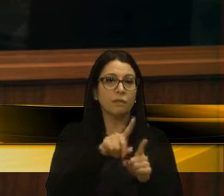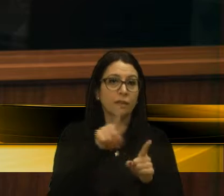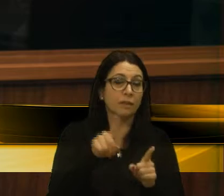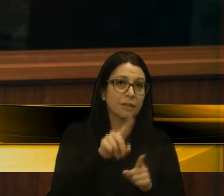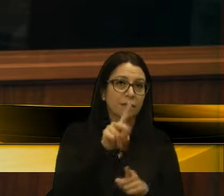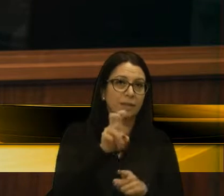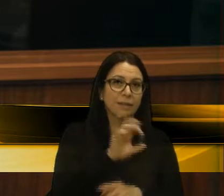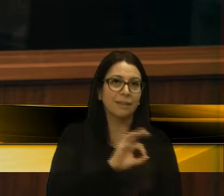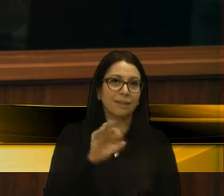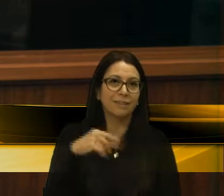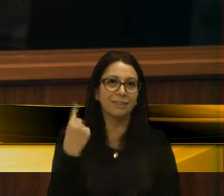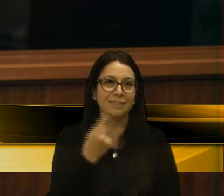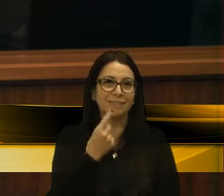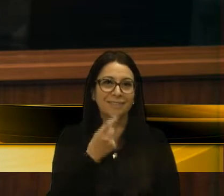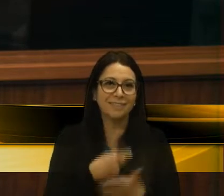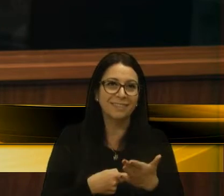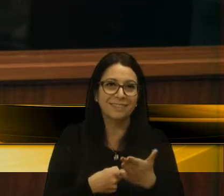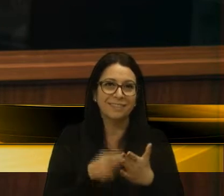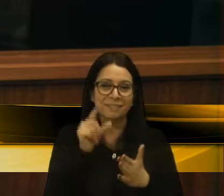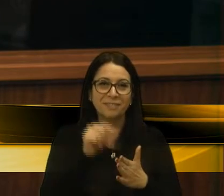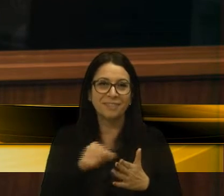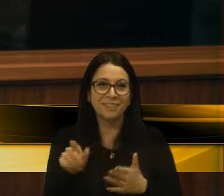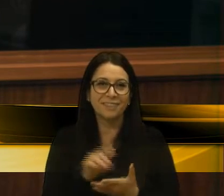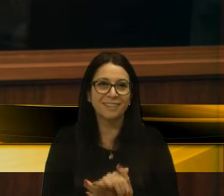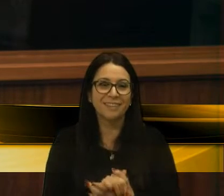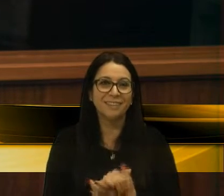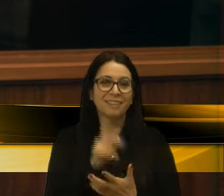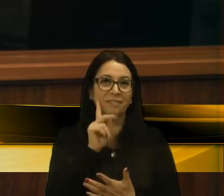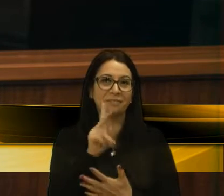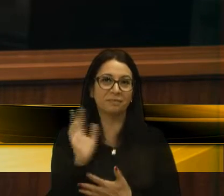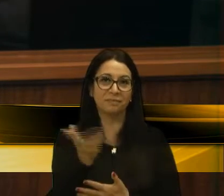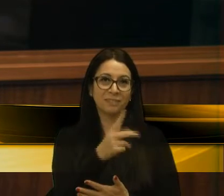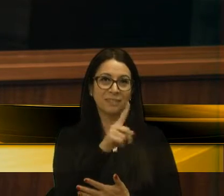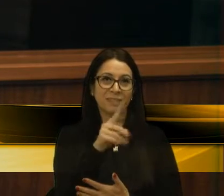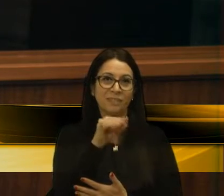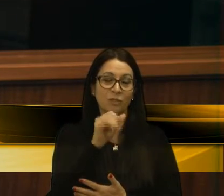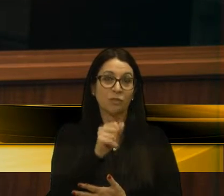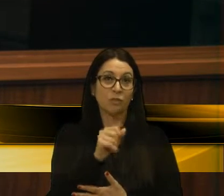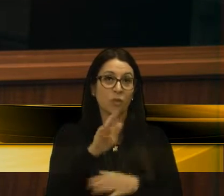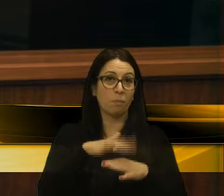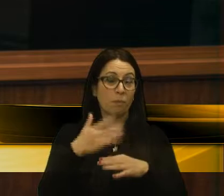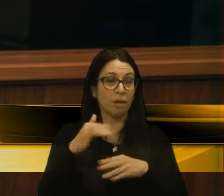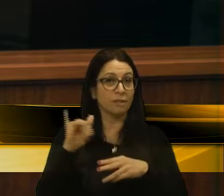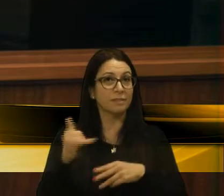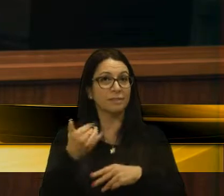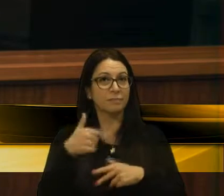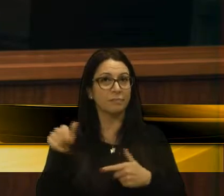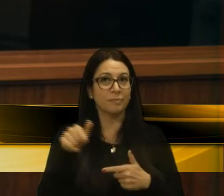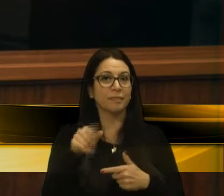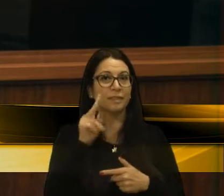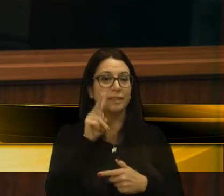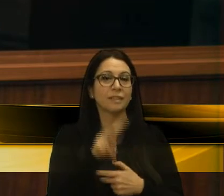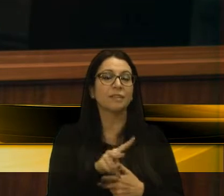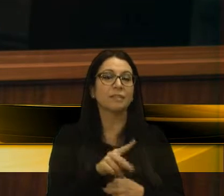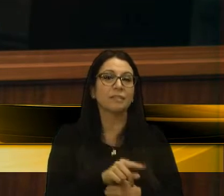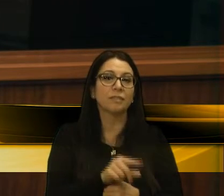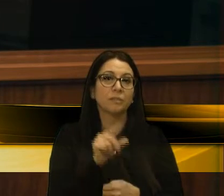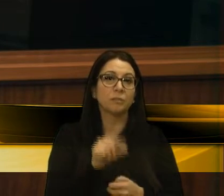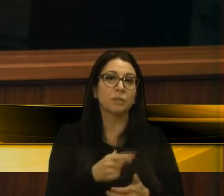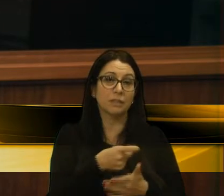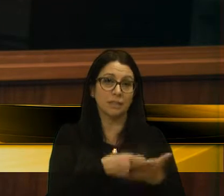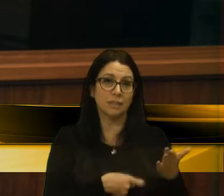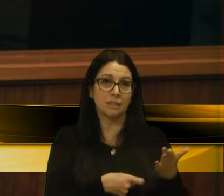é a menor taxa de todos os outros zoneamentos. Então, ele tem a maior índice de aproveitamento, o menor taxa